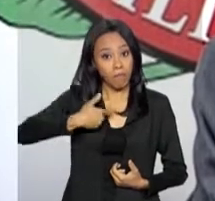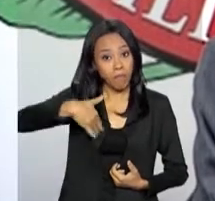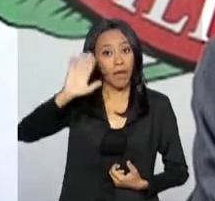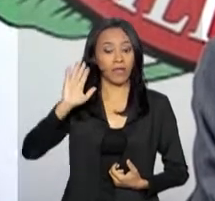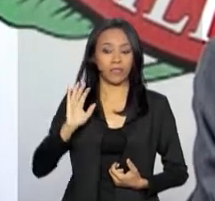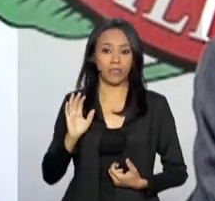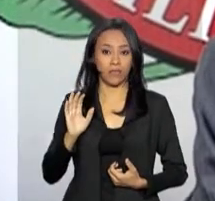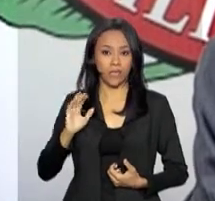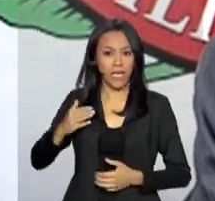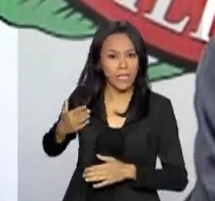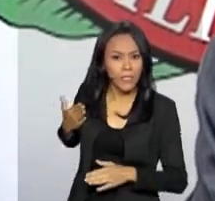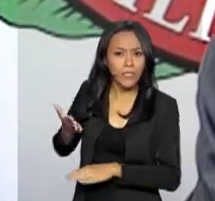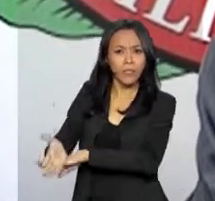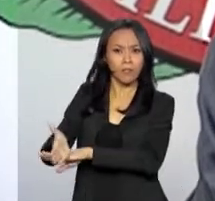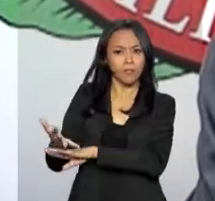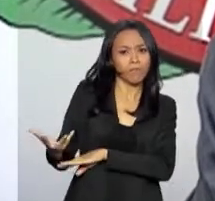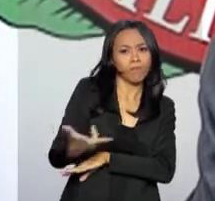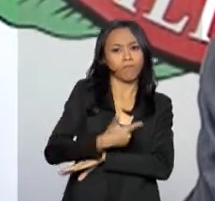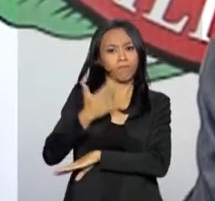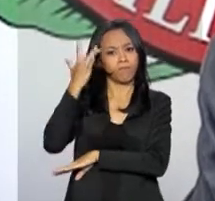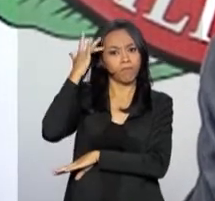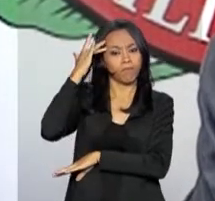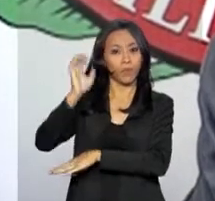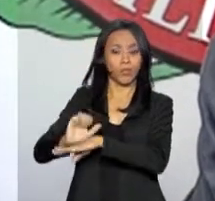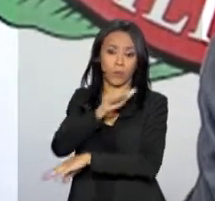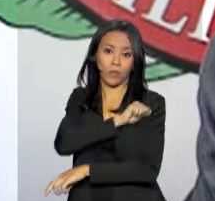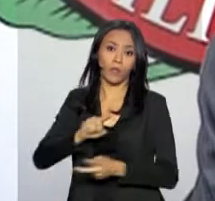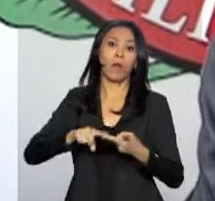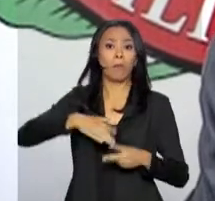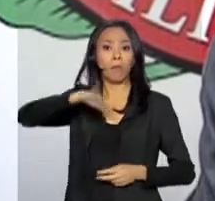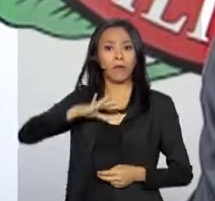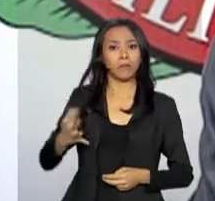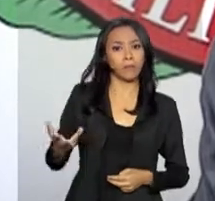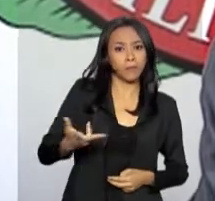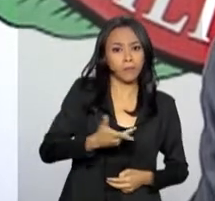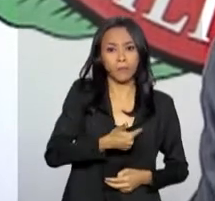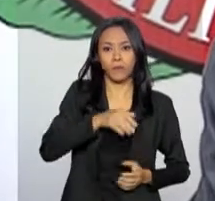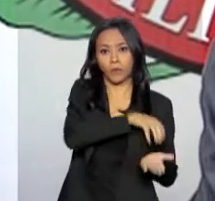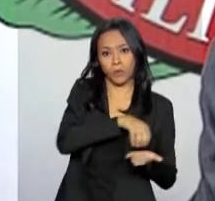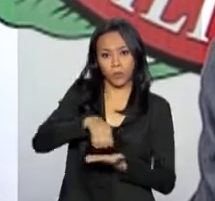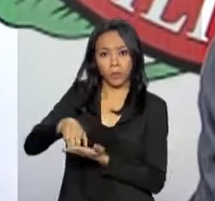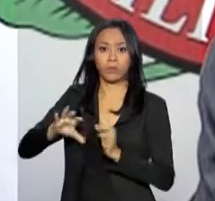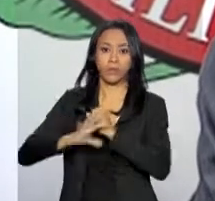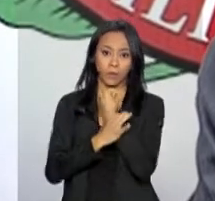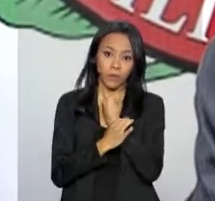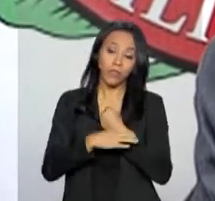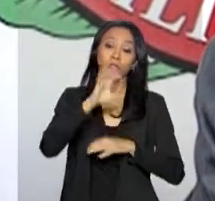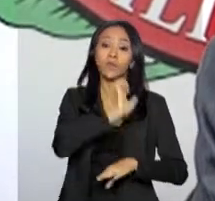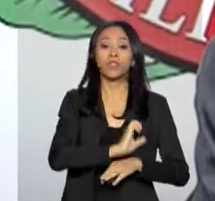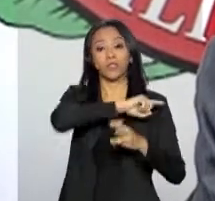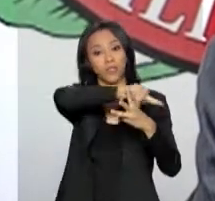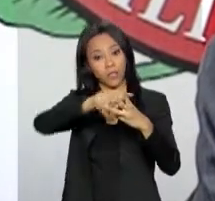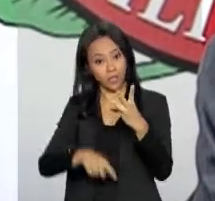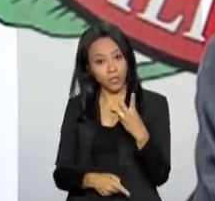seja a intervenção no Rio de Janeiro, o mais eficaz que sejam os órgãos de segurança pública do Espírito Santo, de Minas Gerais e de